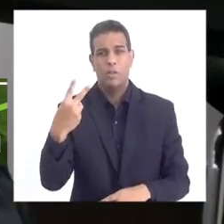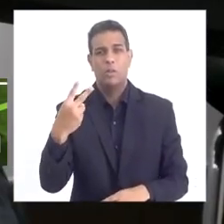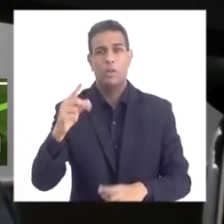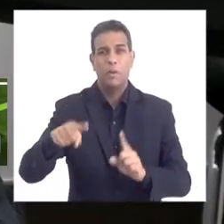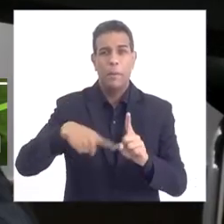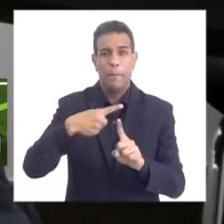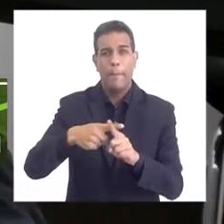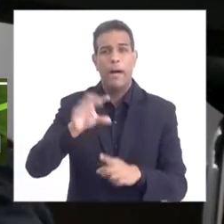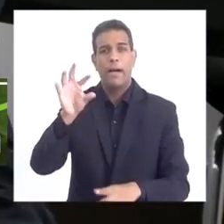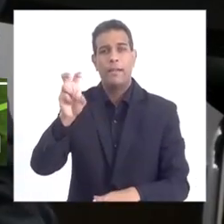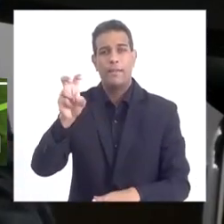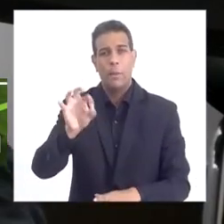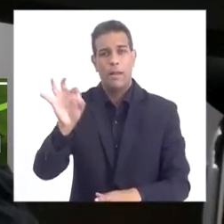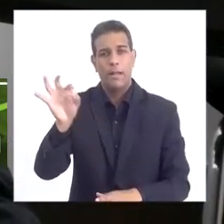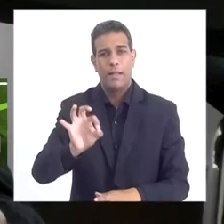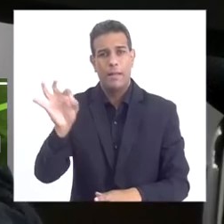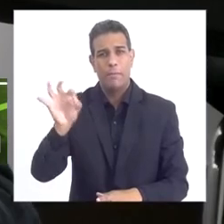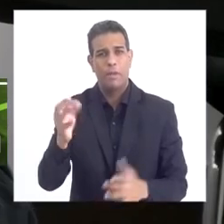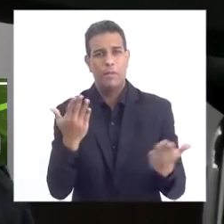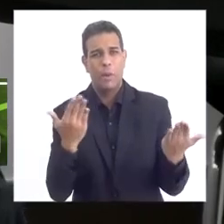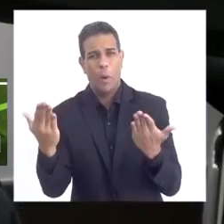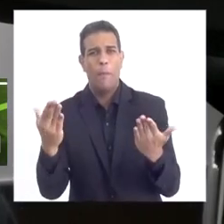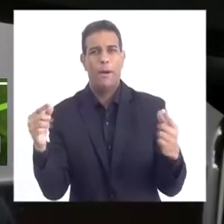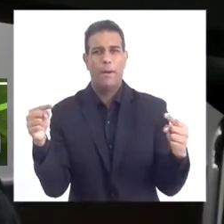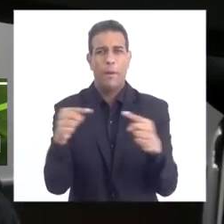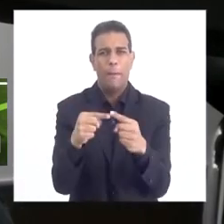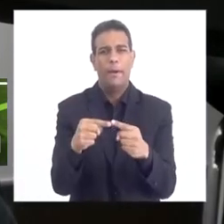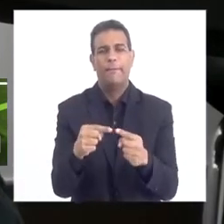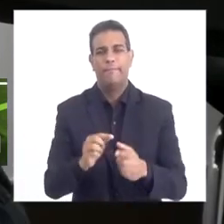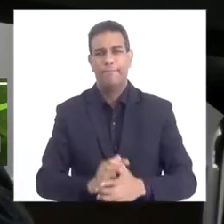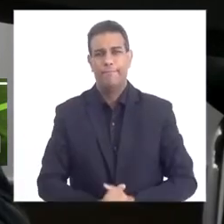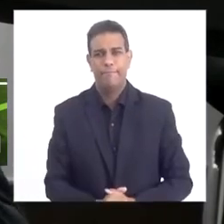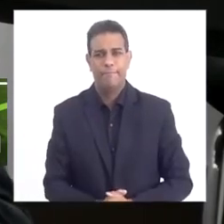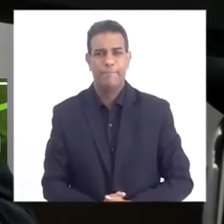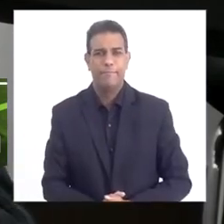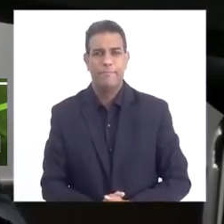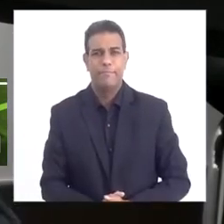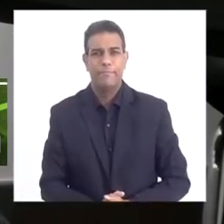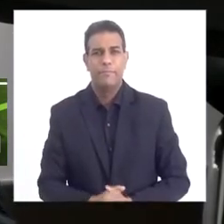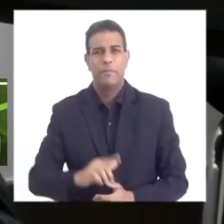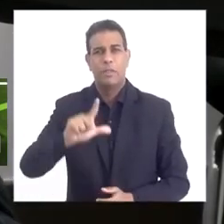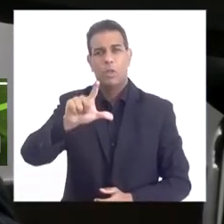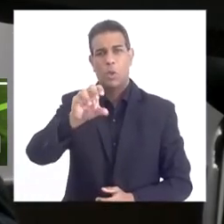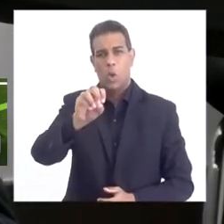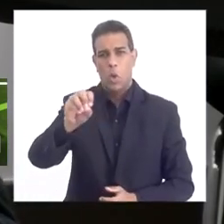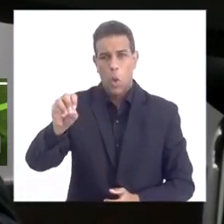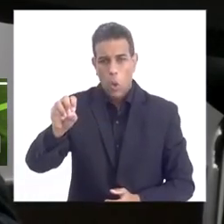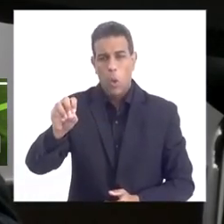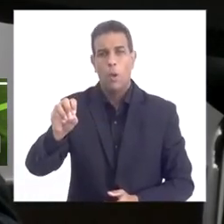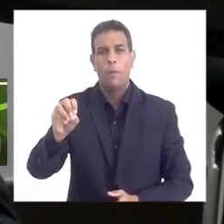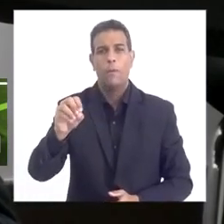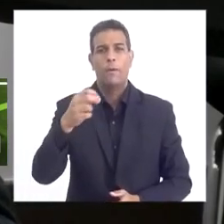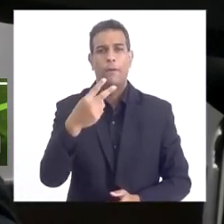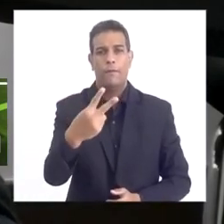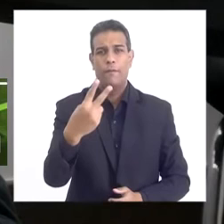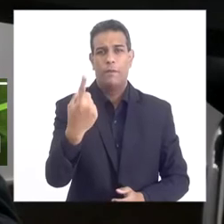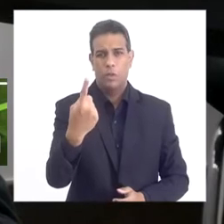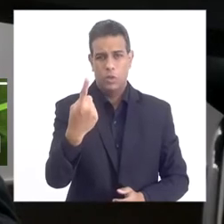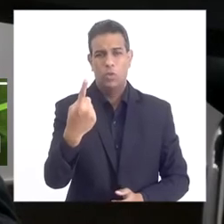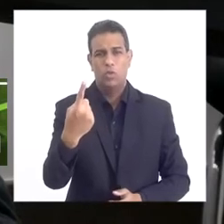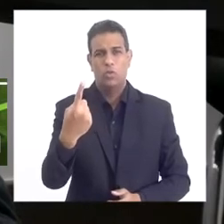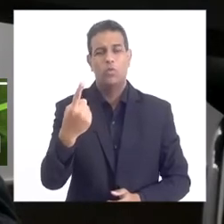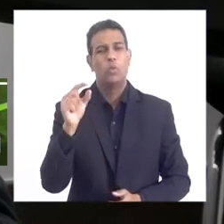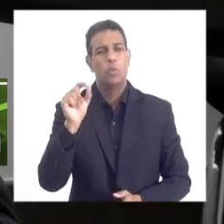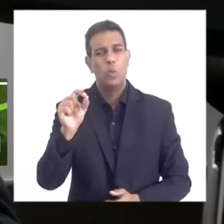50% disso, 12%. Eu entendo que na lua de 21, de 22,